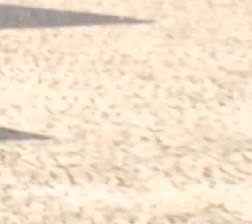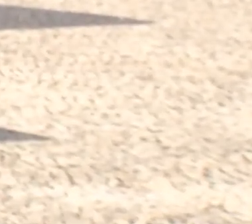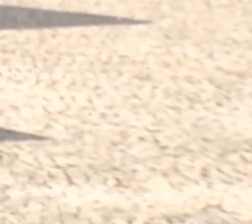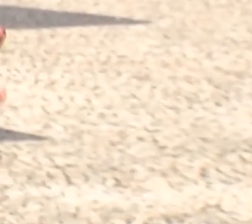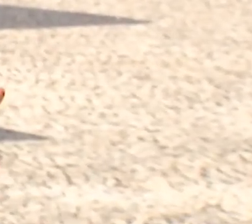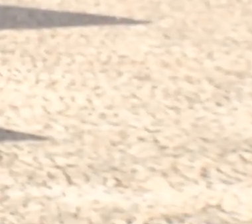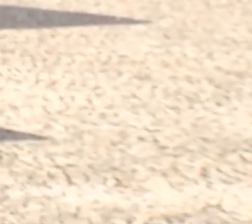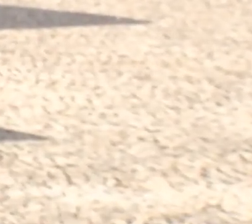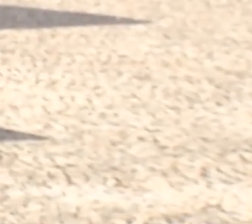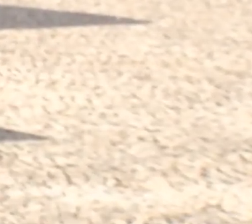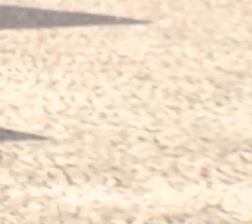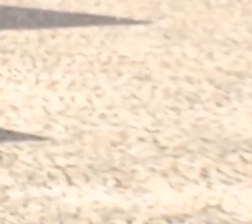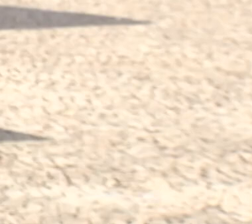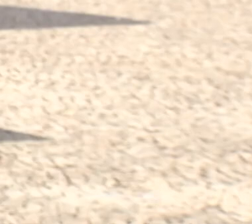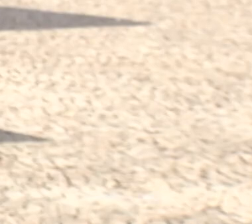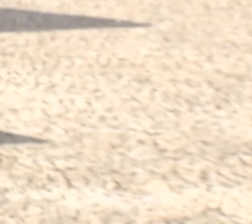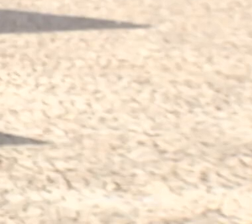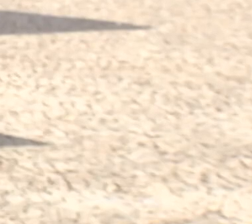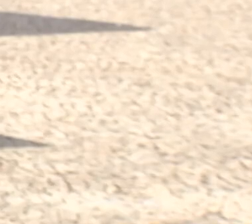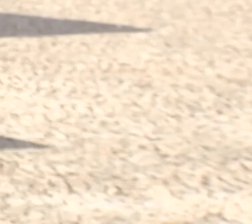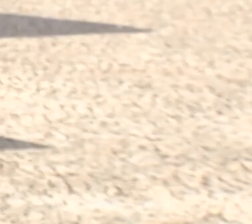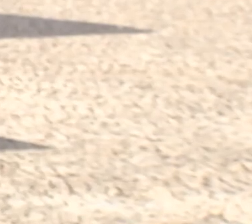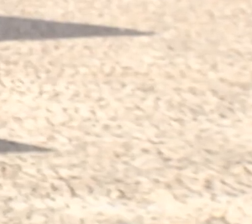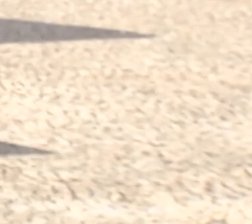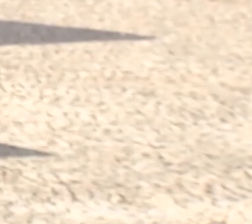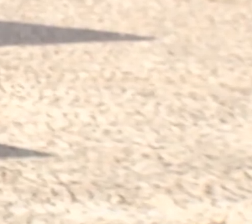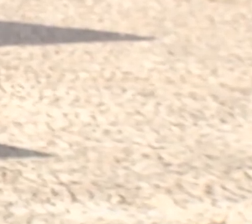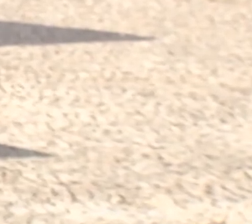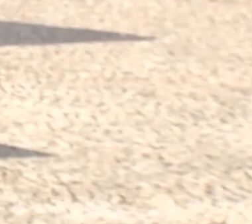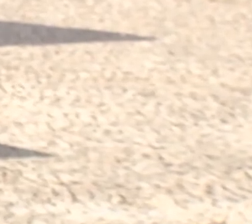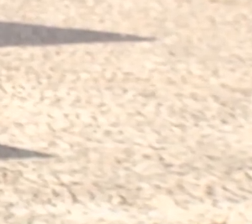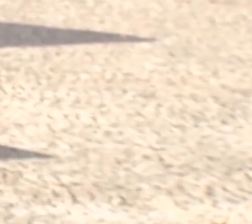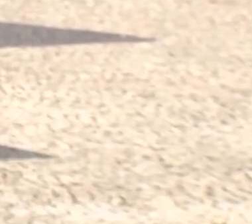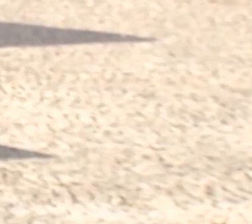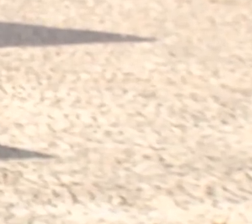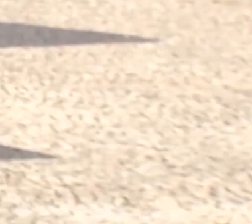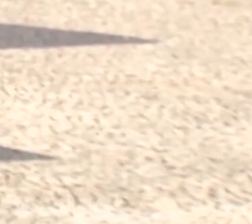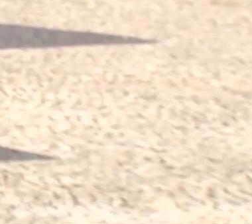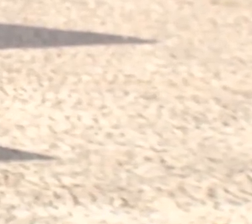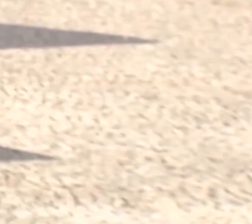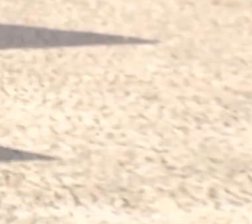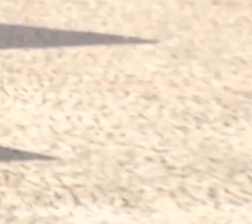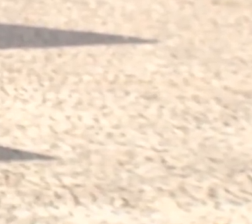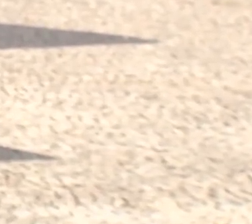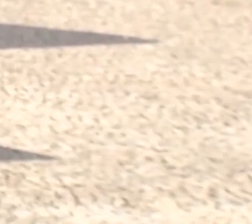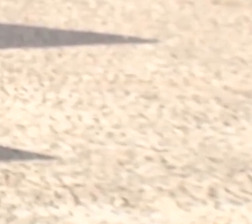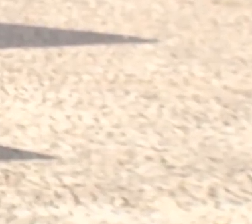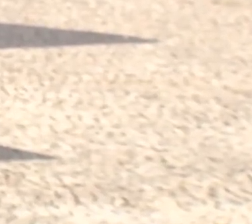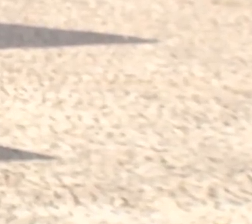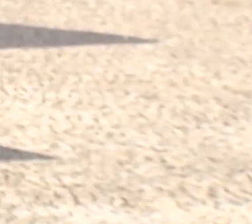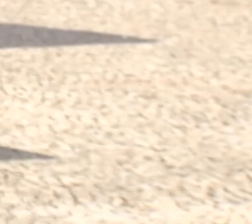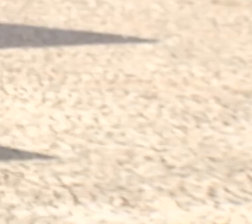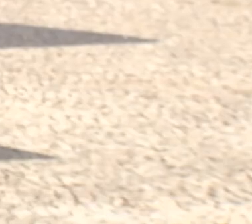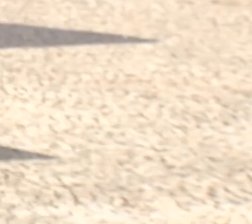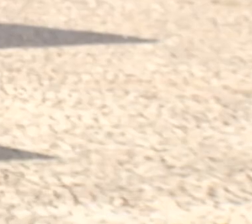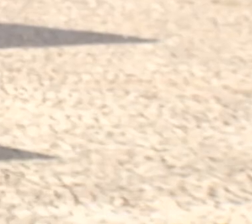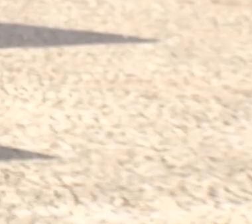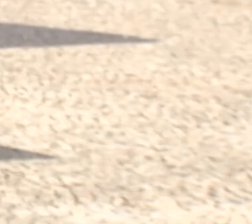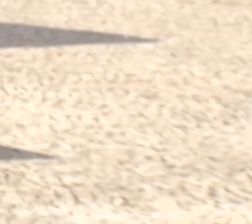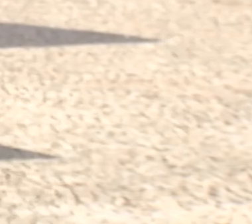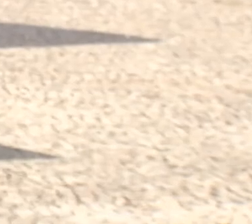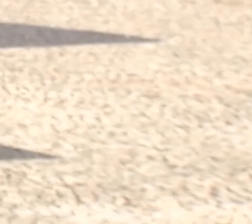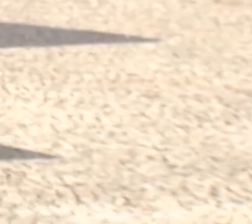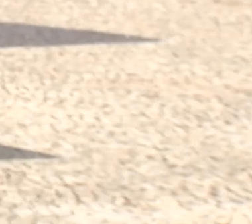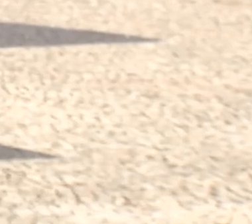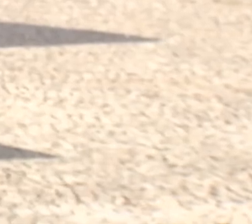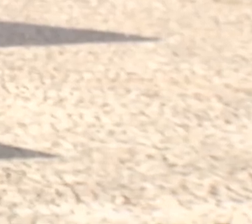para as referências antigas e vivendo e absorvendo e bebendo da fonte, né? E Rúbia, uma pergunta que eu queria deixar aí para os convidados do